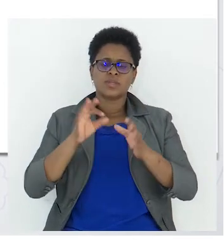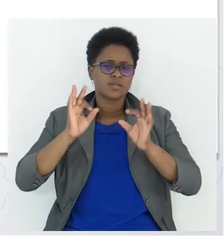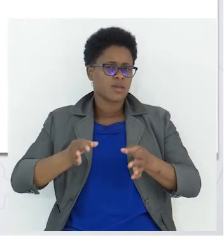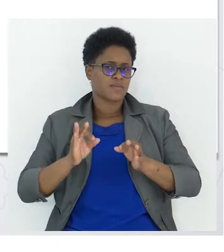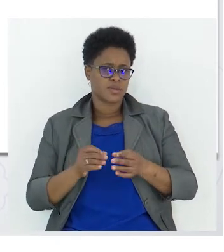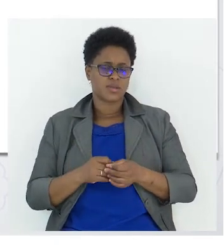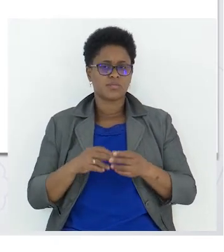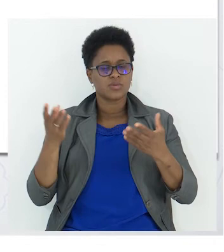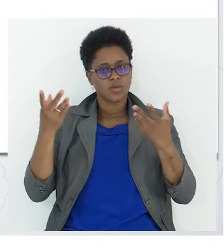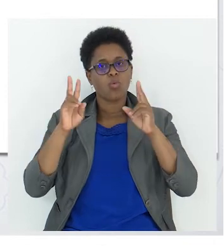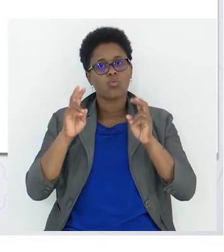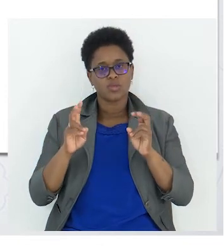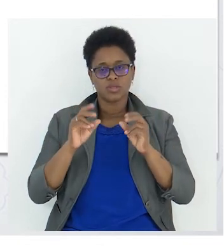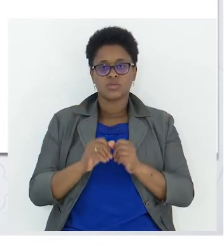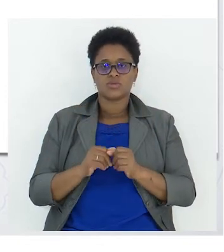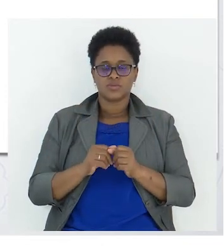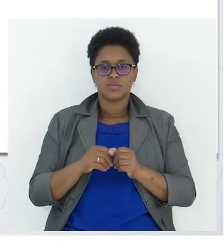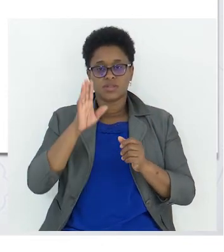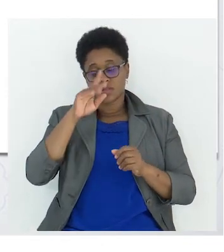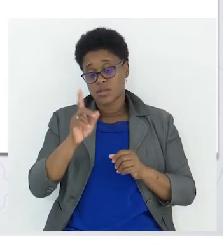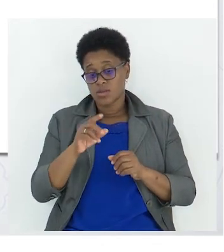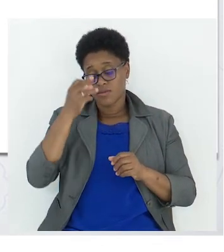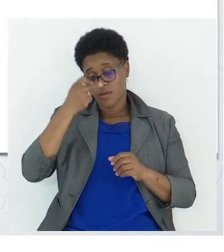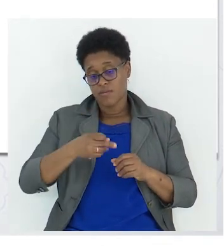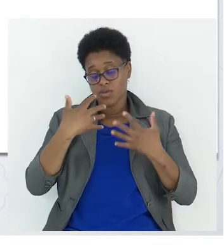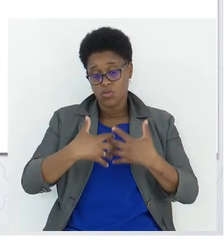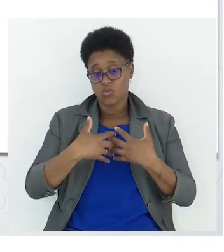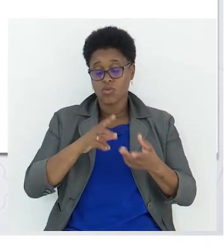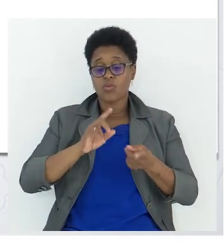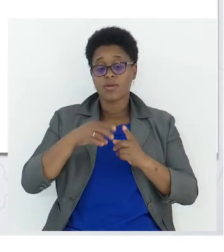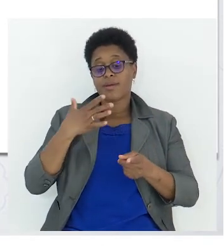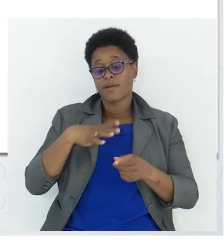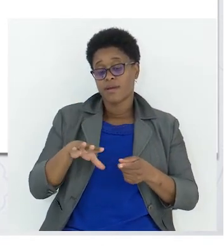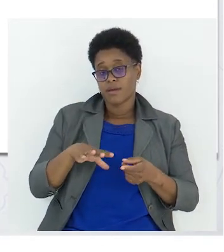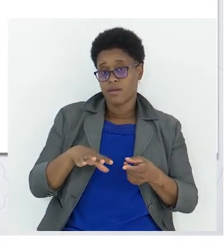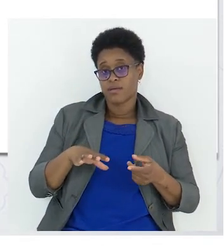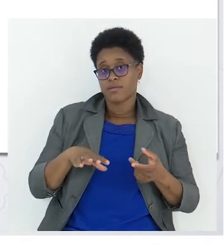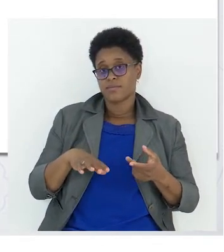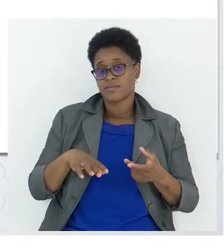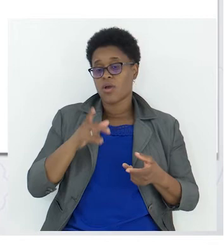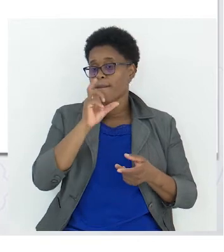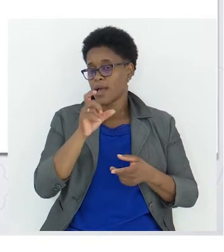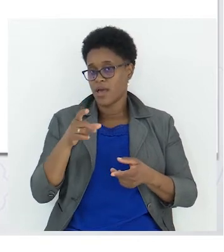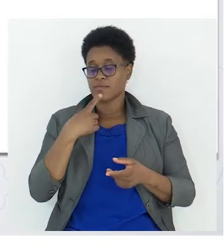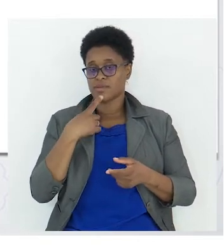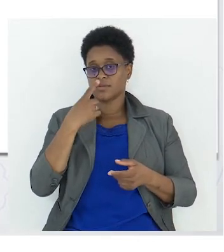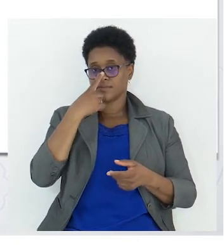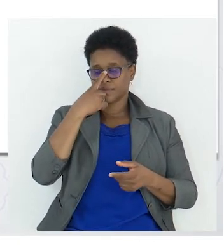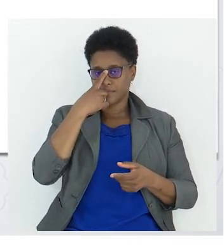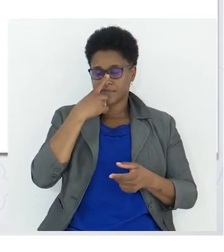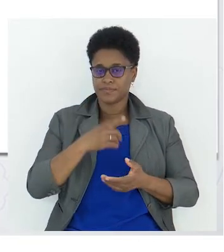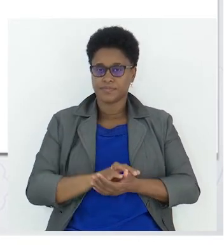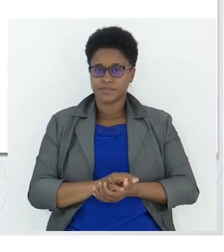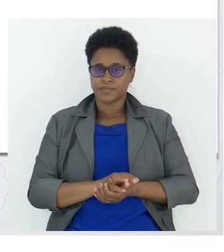sempre contextualizadas. Senão, vai ficar naquela dúvida do que é que se quer com a palavra, tá bem?